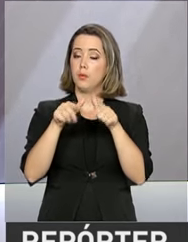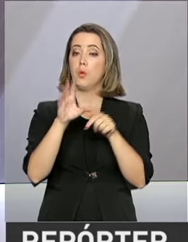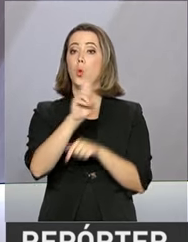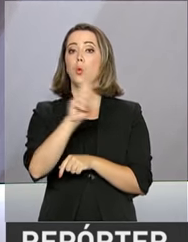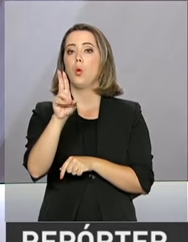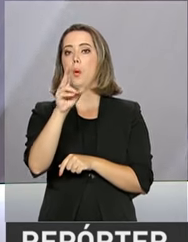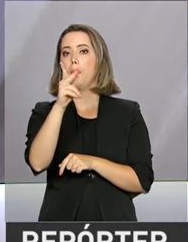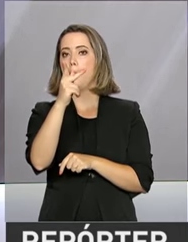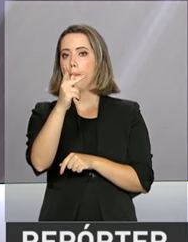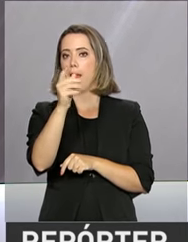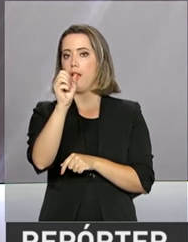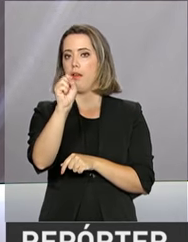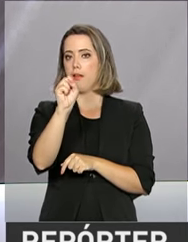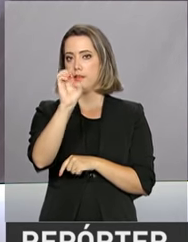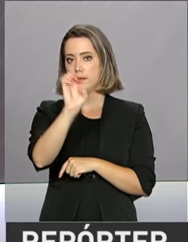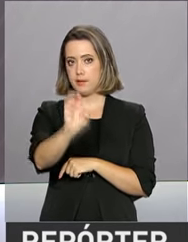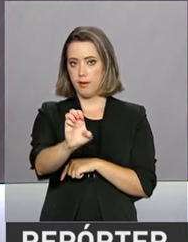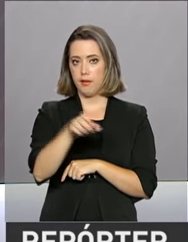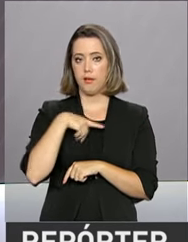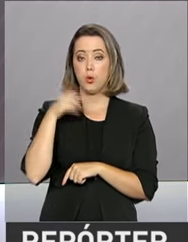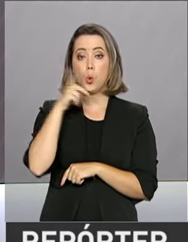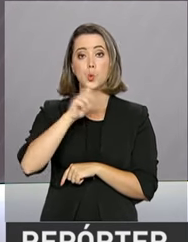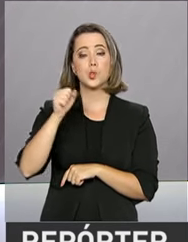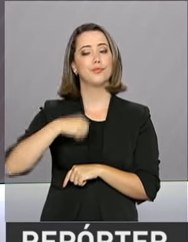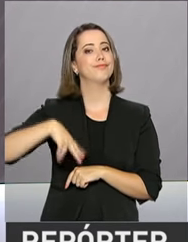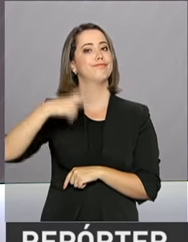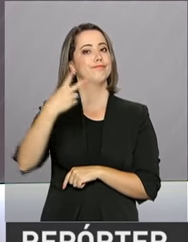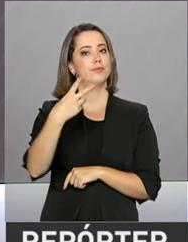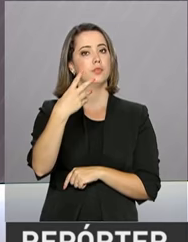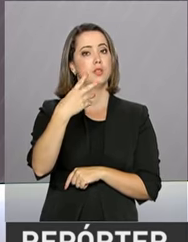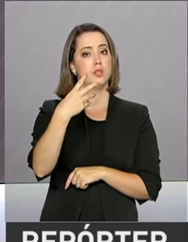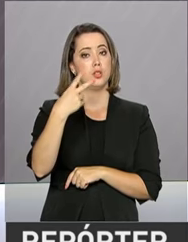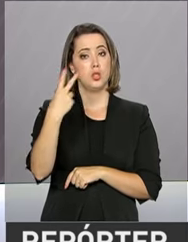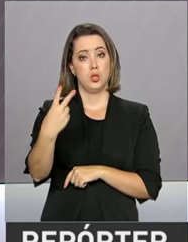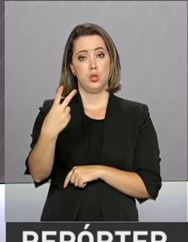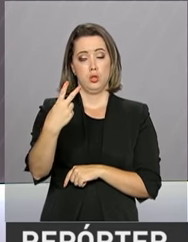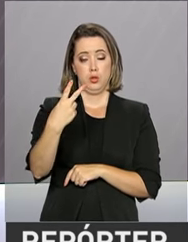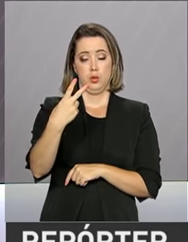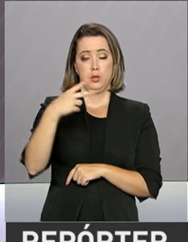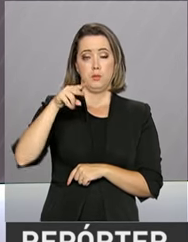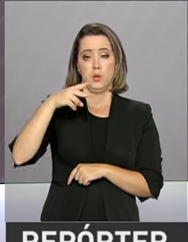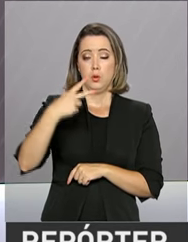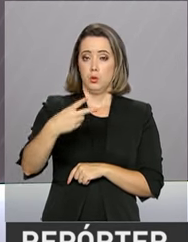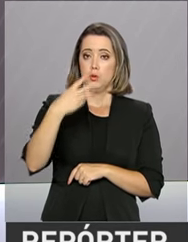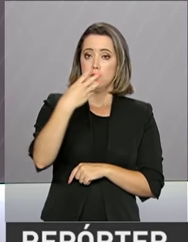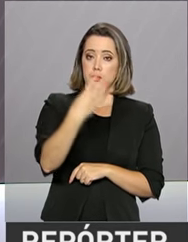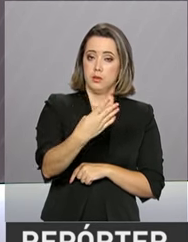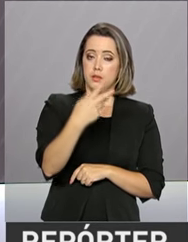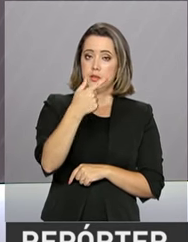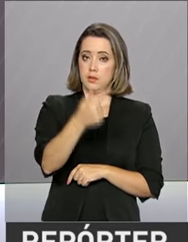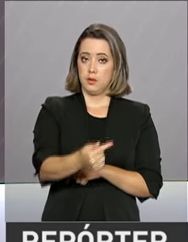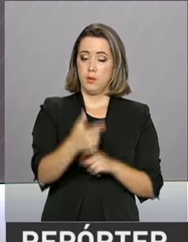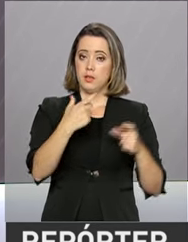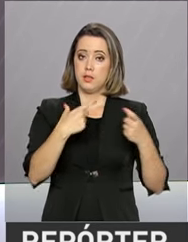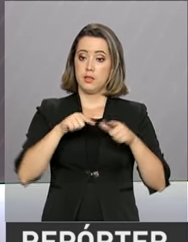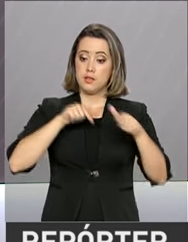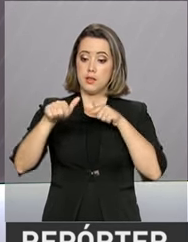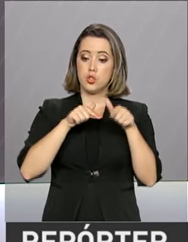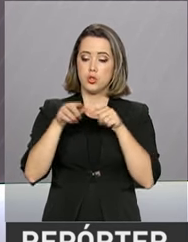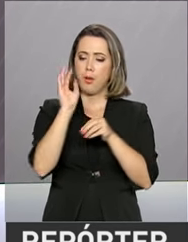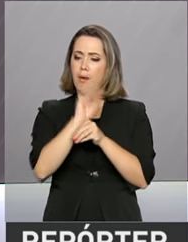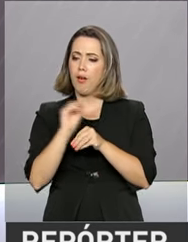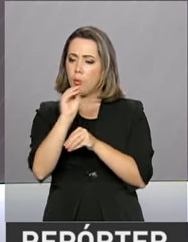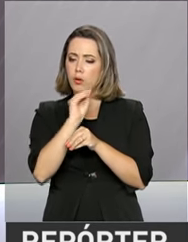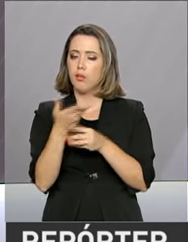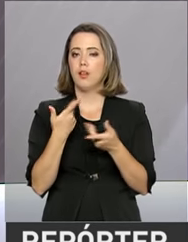alcançou 2247 postos de trabalho preservados no mês de março com a adesão de três novas empresas